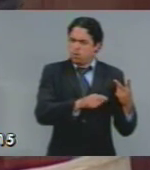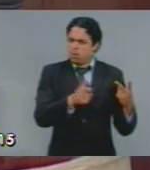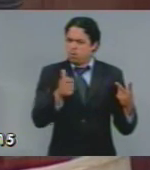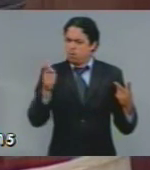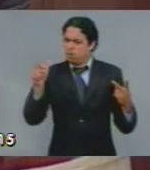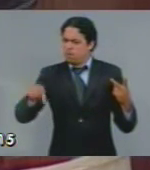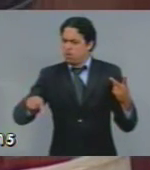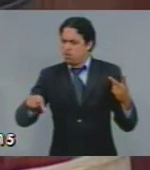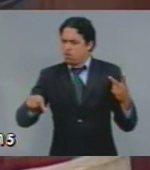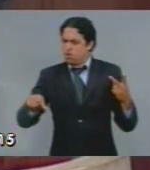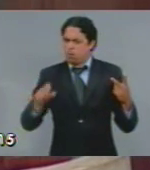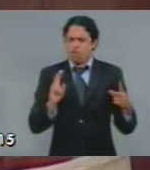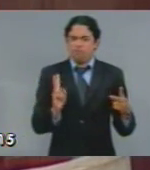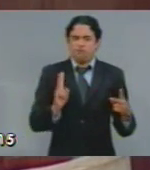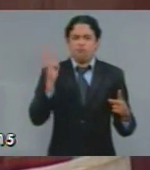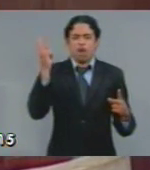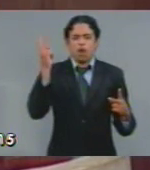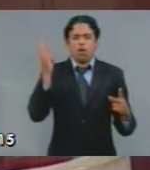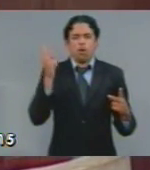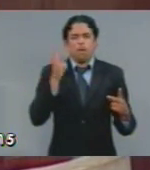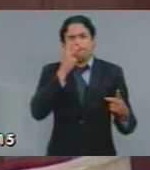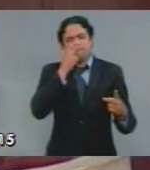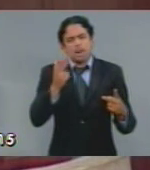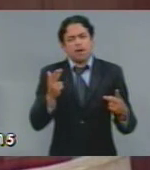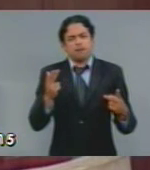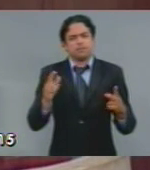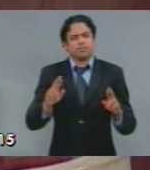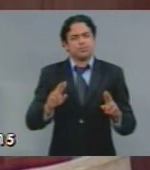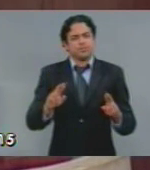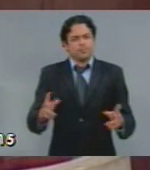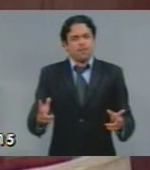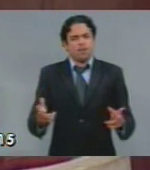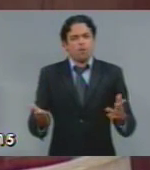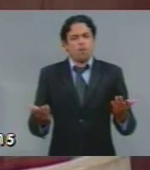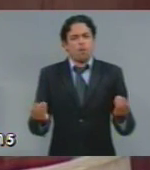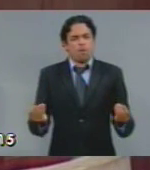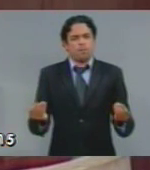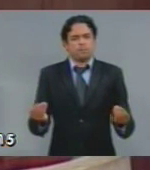uma inversão de valores. Portanto, eu queria aqui